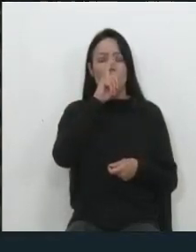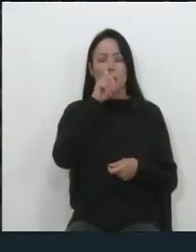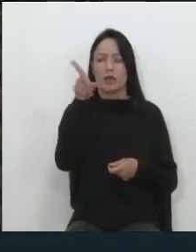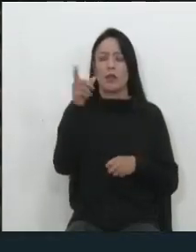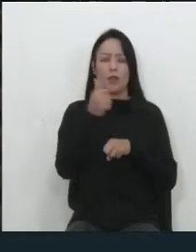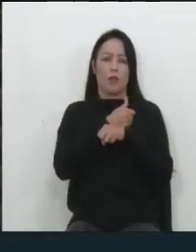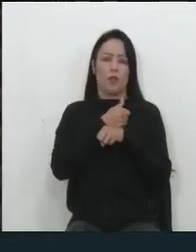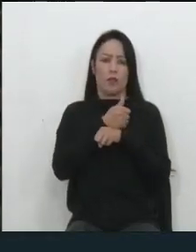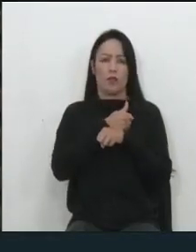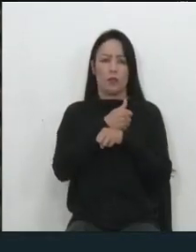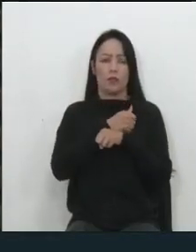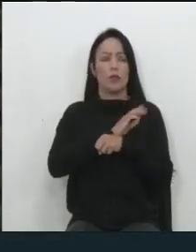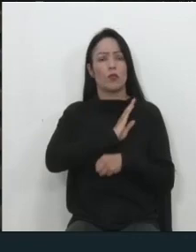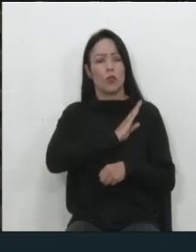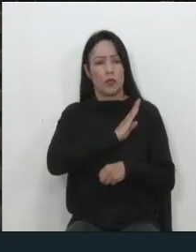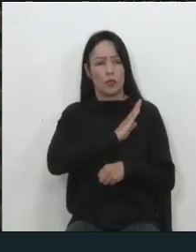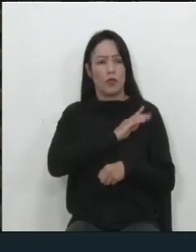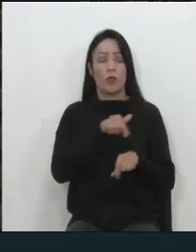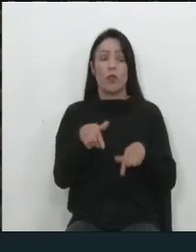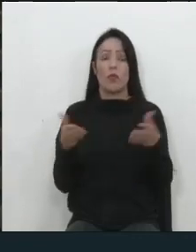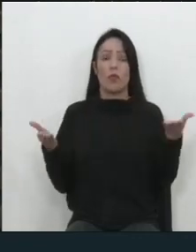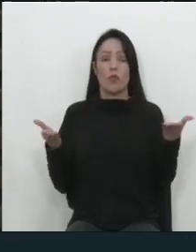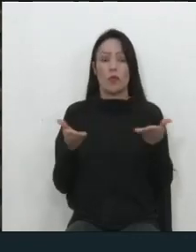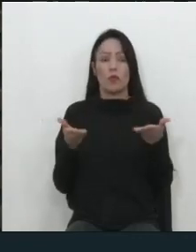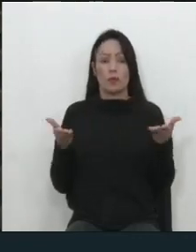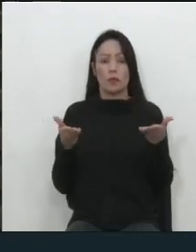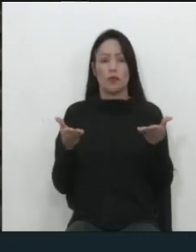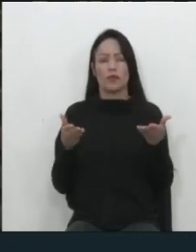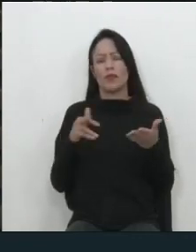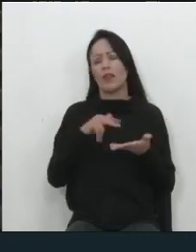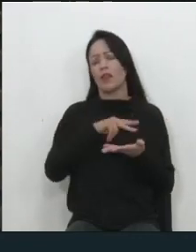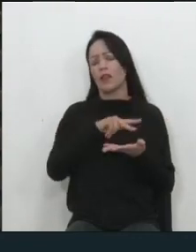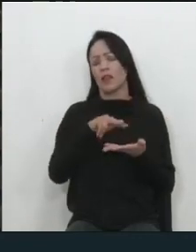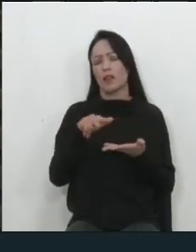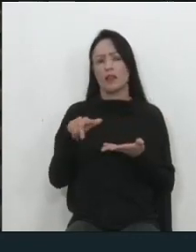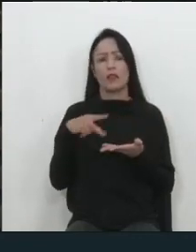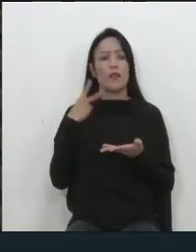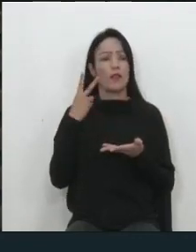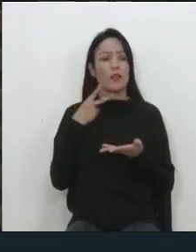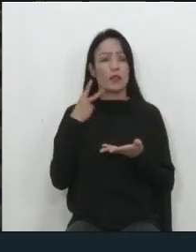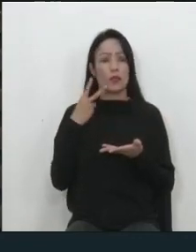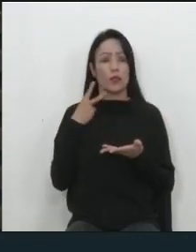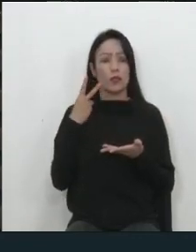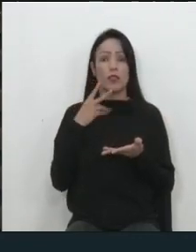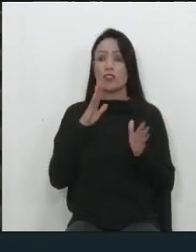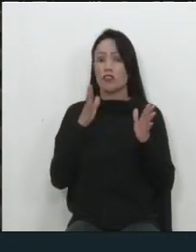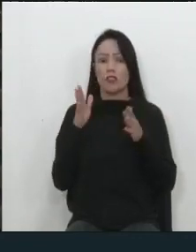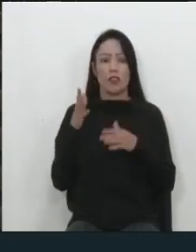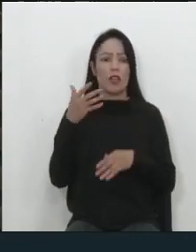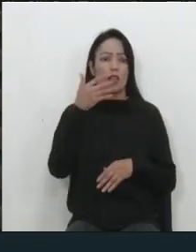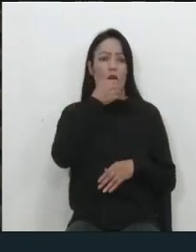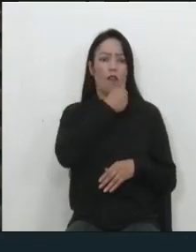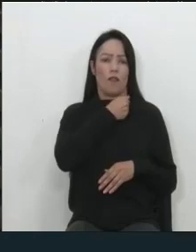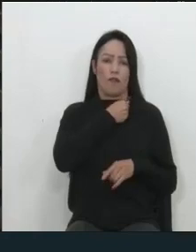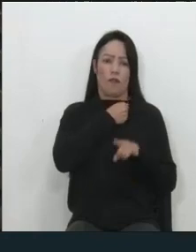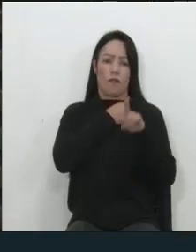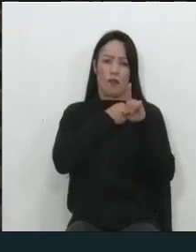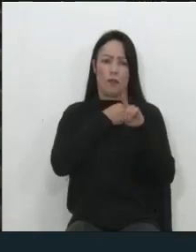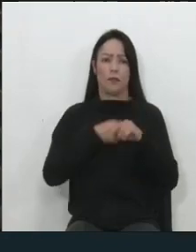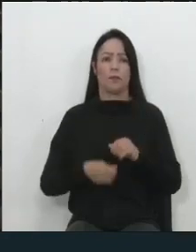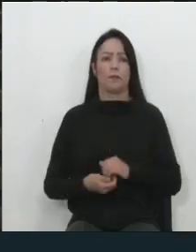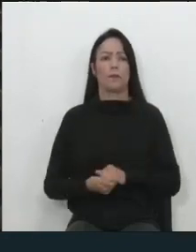especialidade coronariana, que hoje vários... até vereadores já foram salvos e passaram por lá.